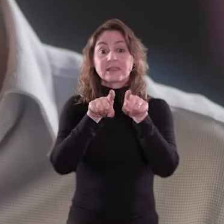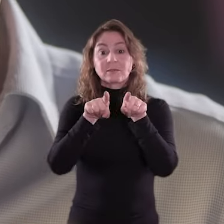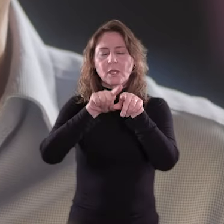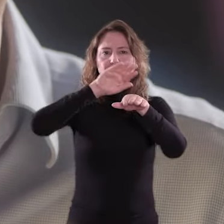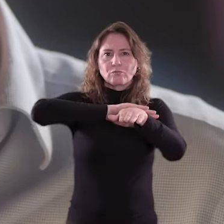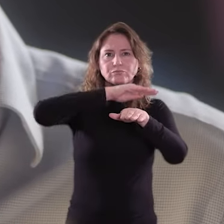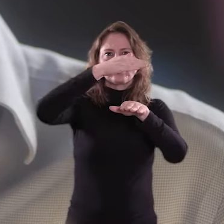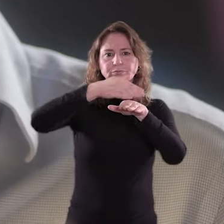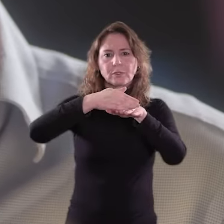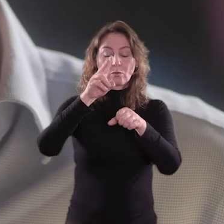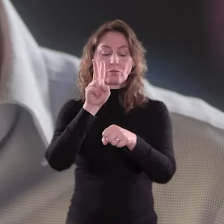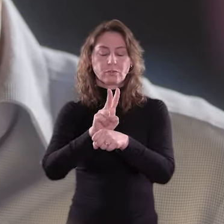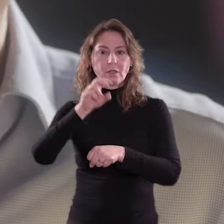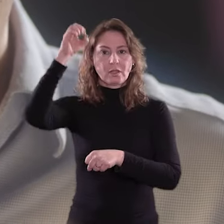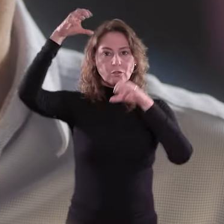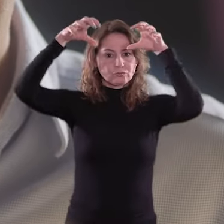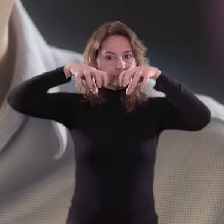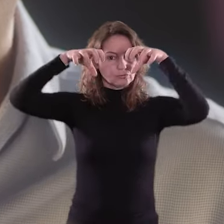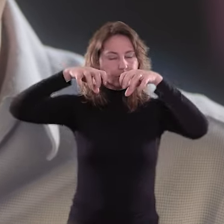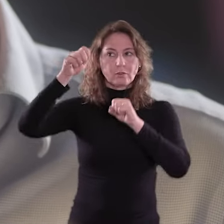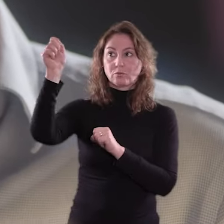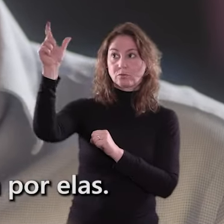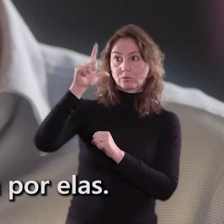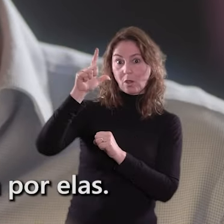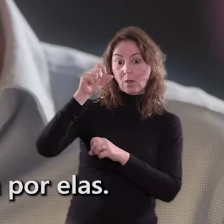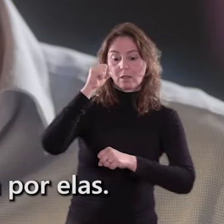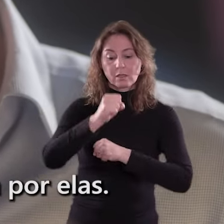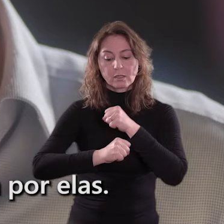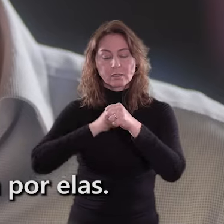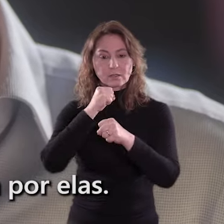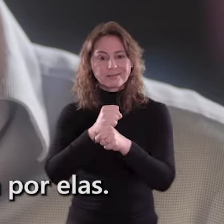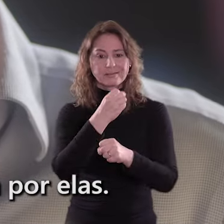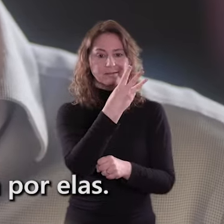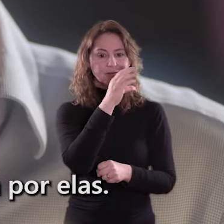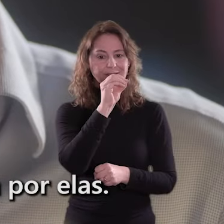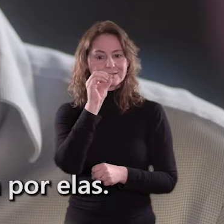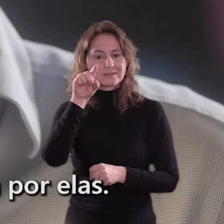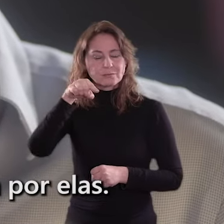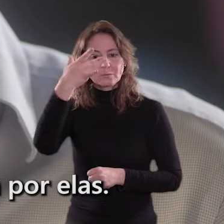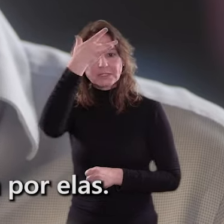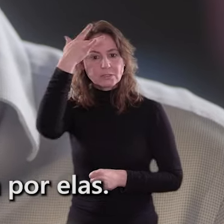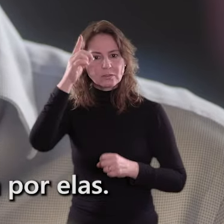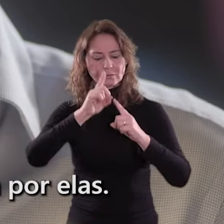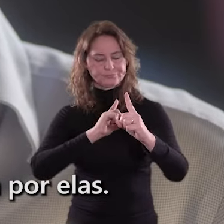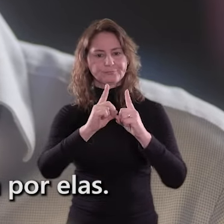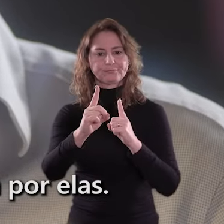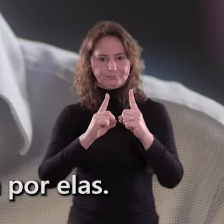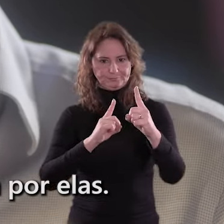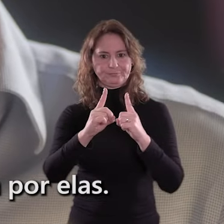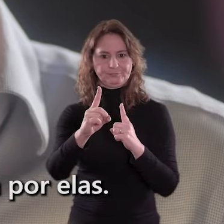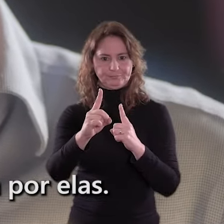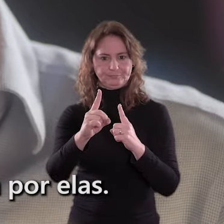são cobertas, então protegem da chuva, protegem do sol, e ao longo do ano são cerca de 300 mil pessoas que